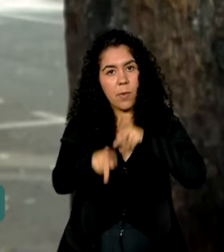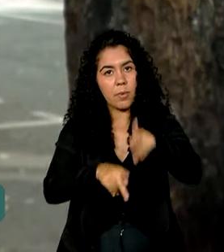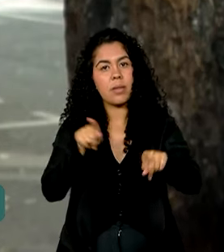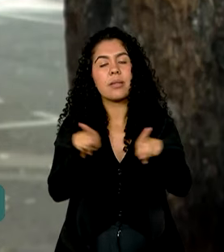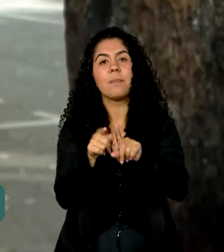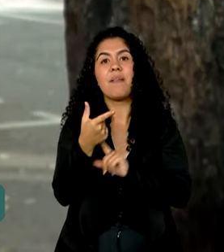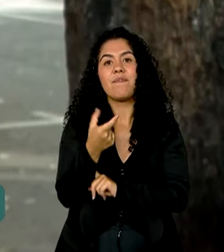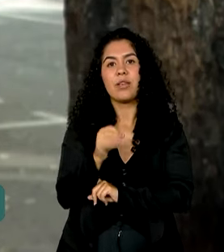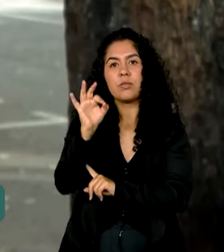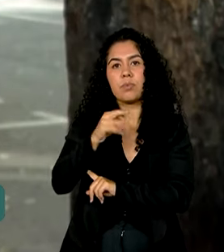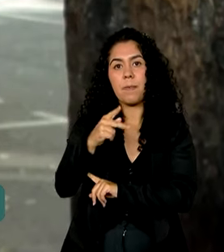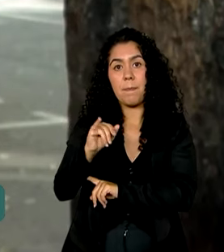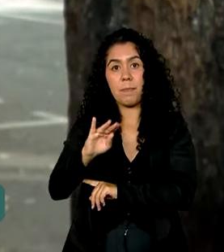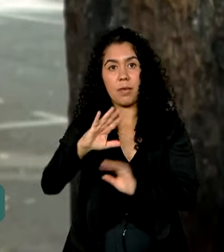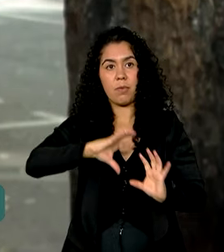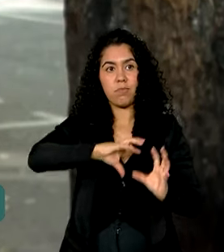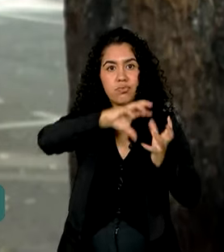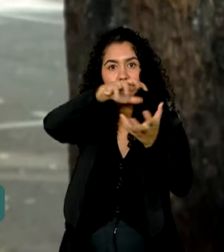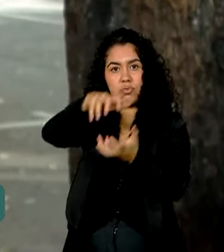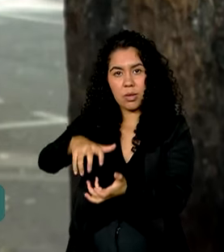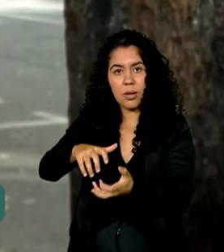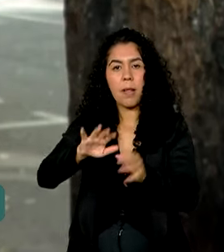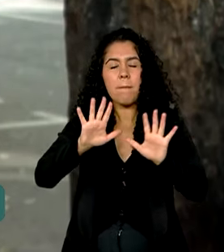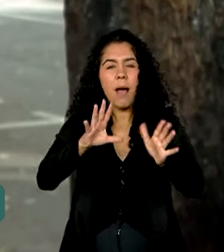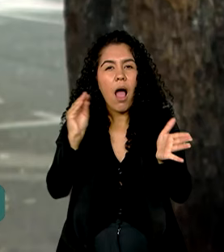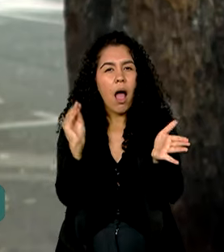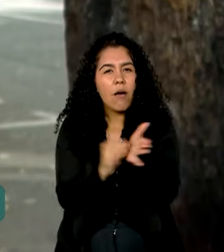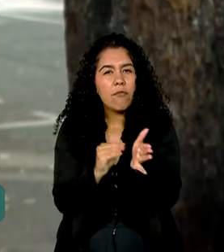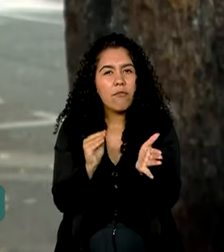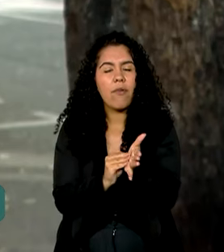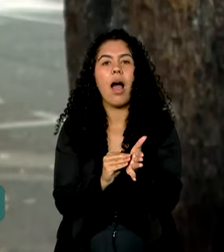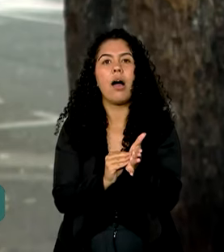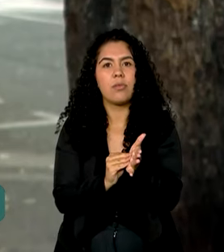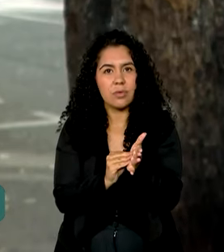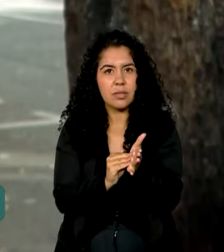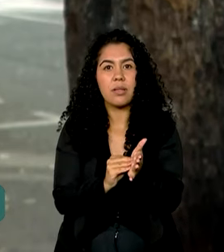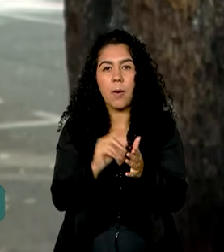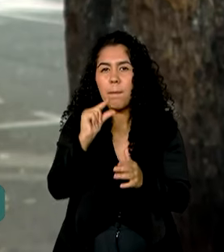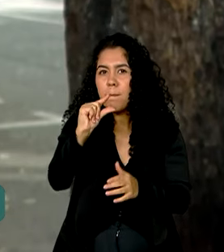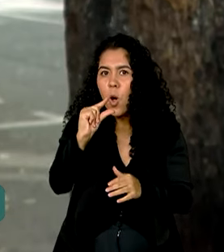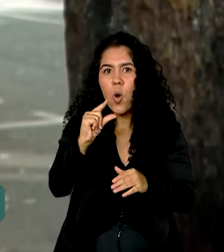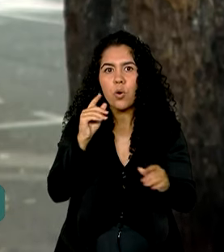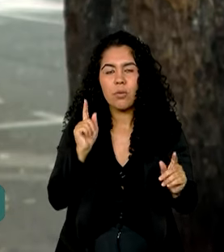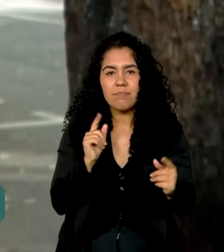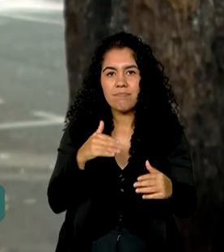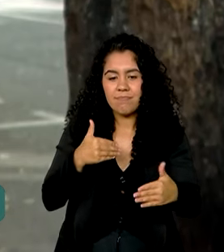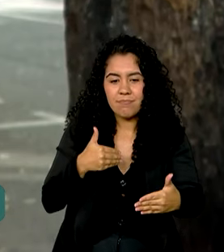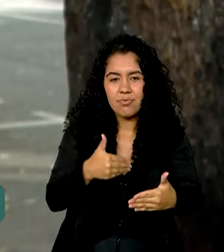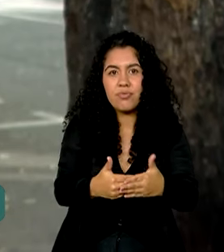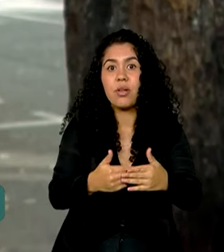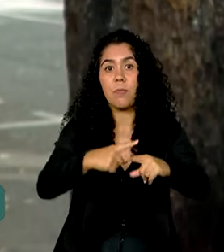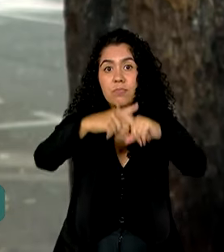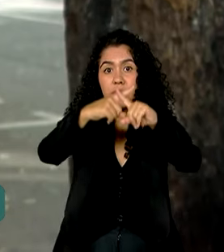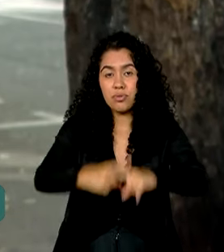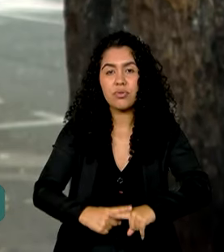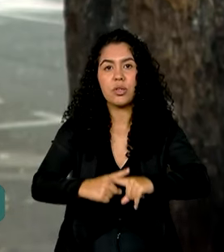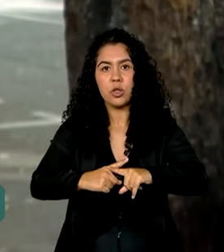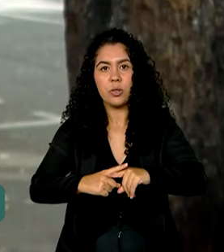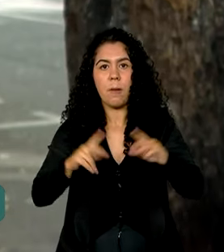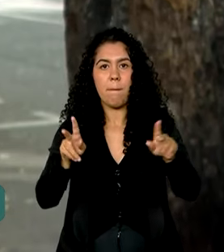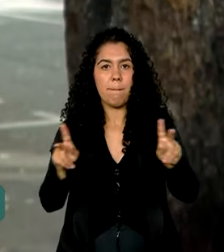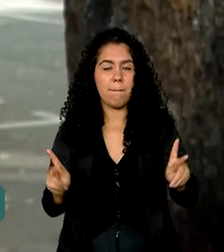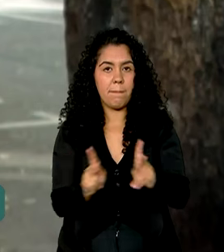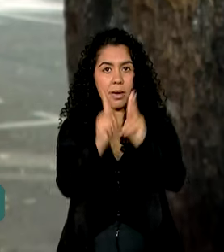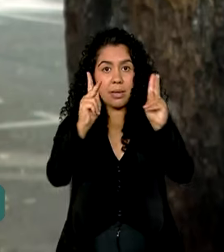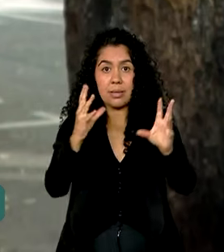20% do PIB global. E, Renata, faltou pouco mais de um mês para os Jogos Olímpicos de Paris. E 64